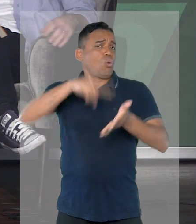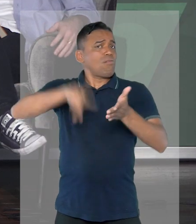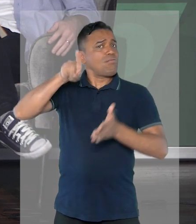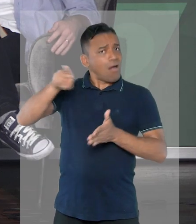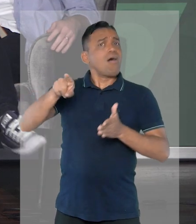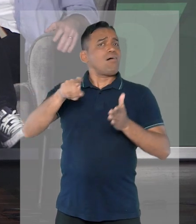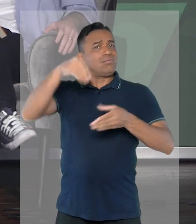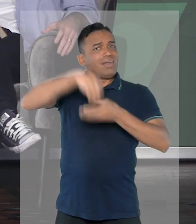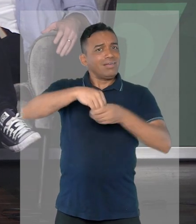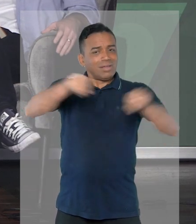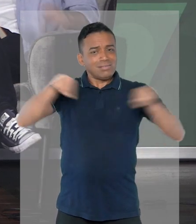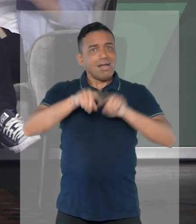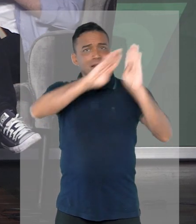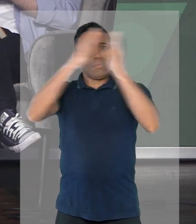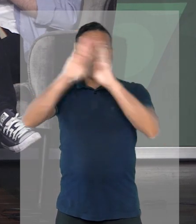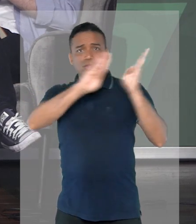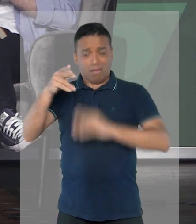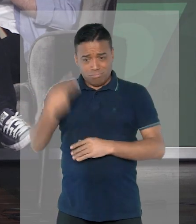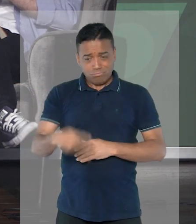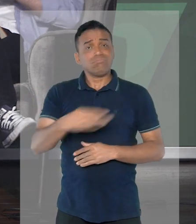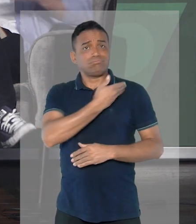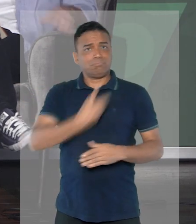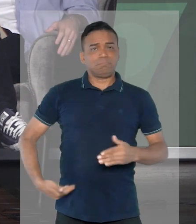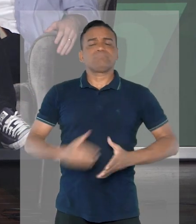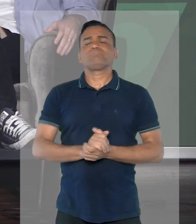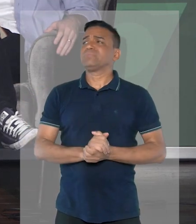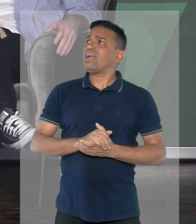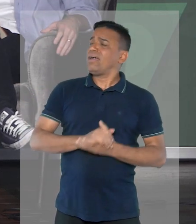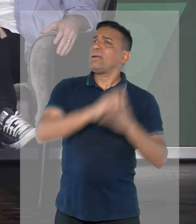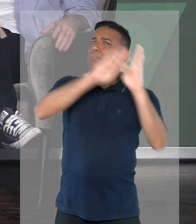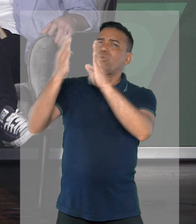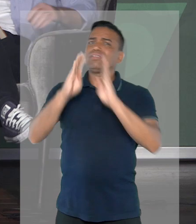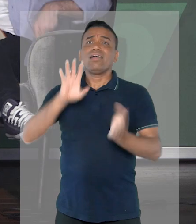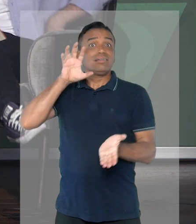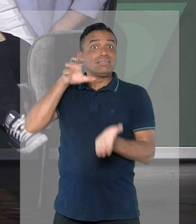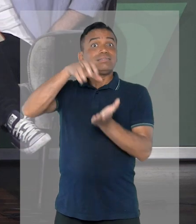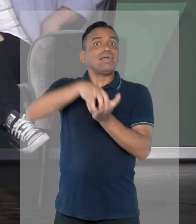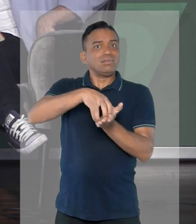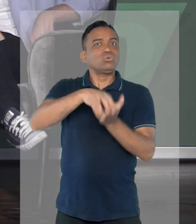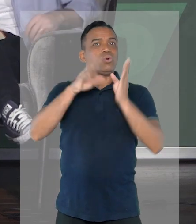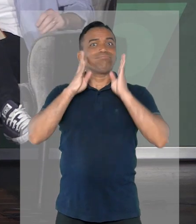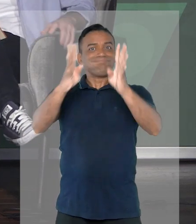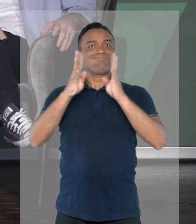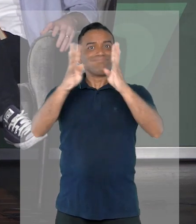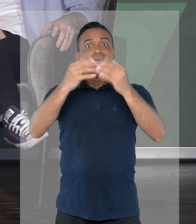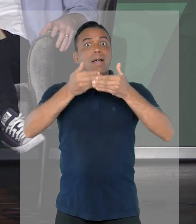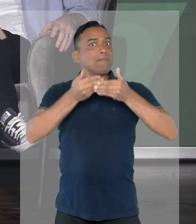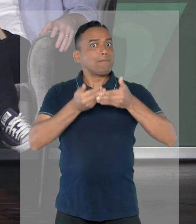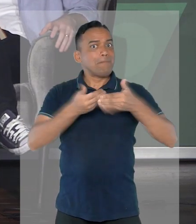Assim. E é uma biblioteca que está num ponto central, né? Sim. E